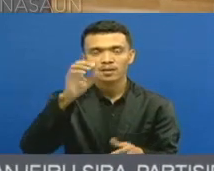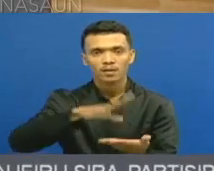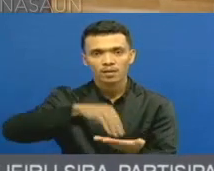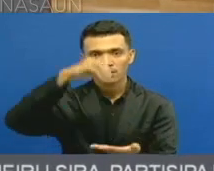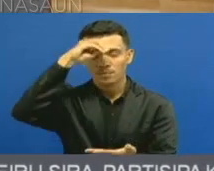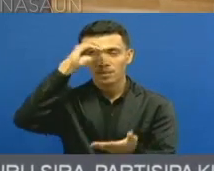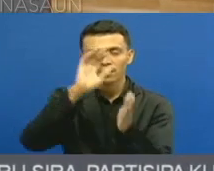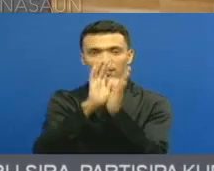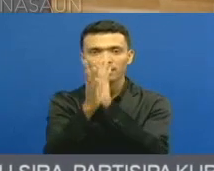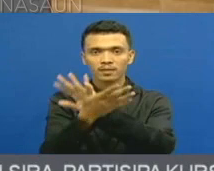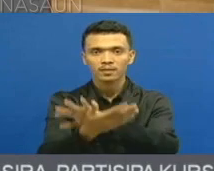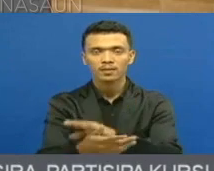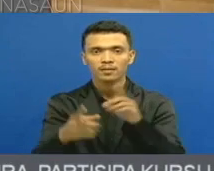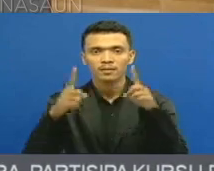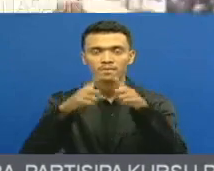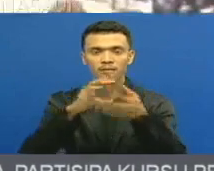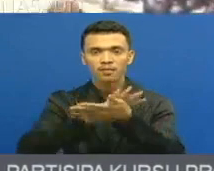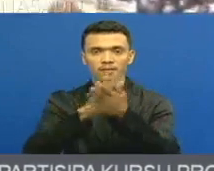Sai Instrumento Badame.